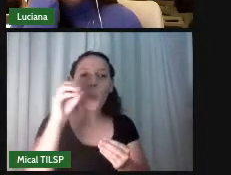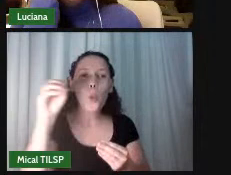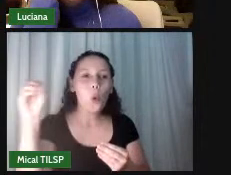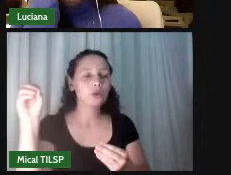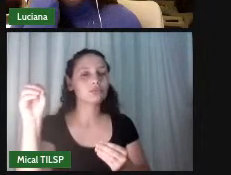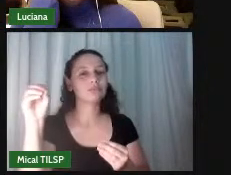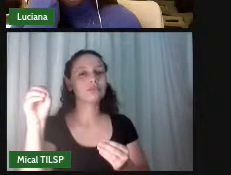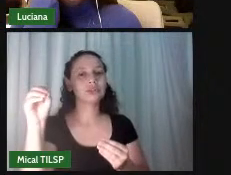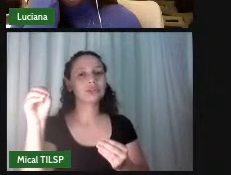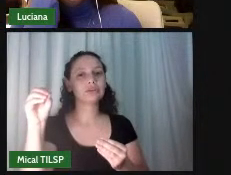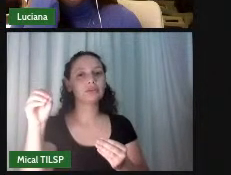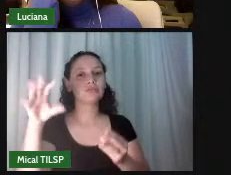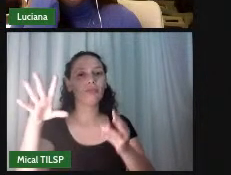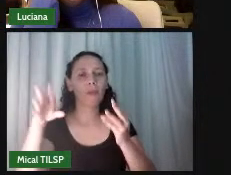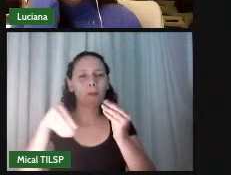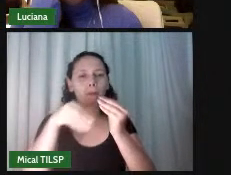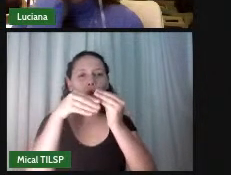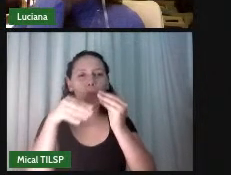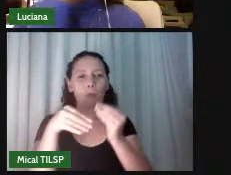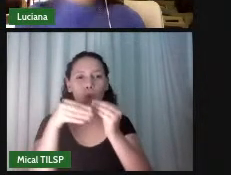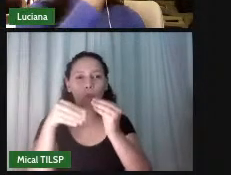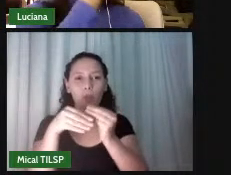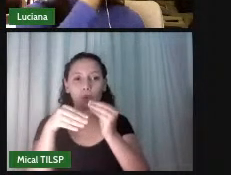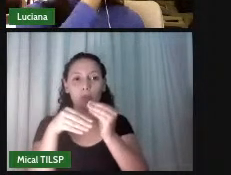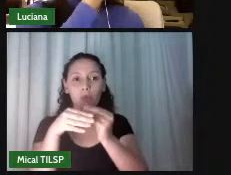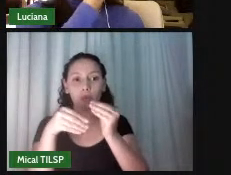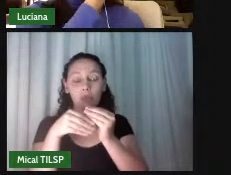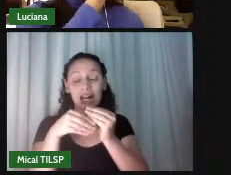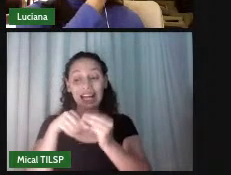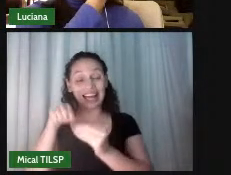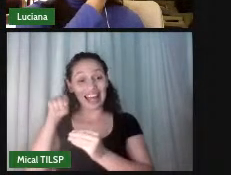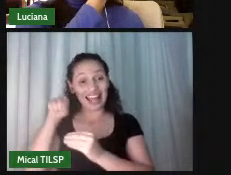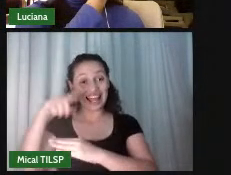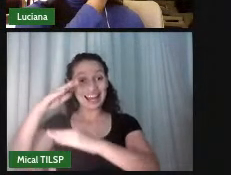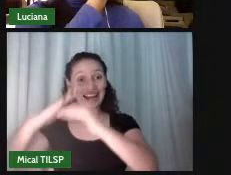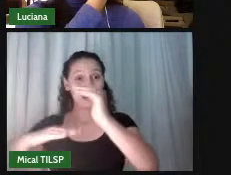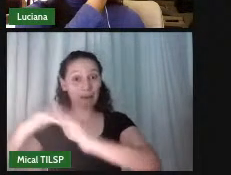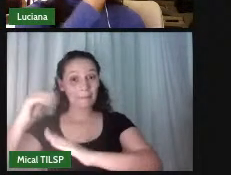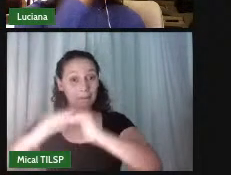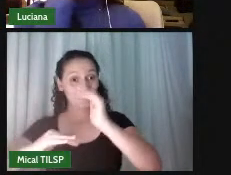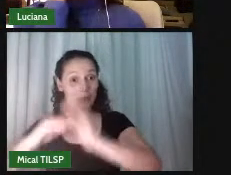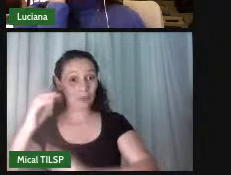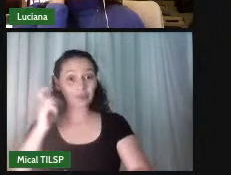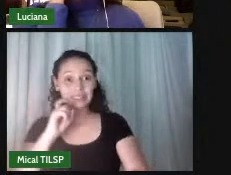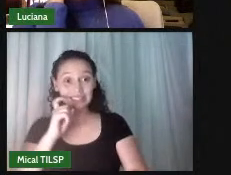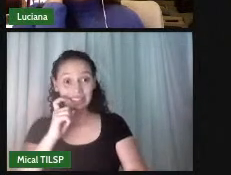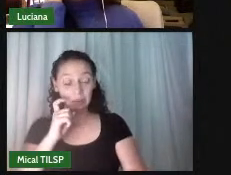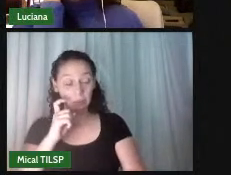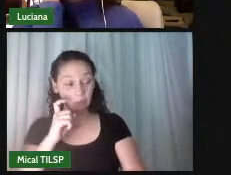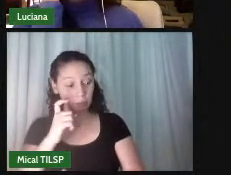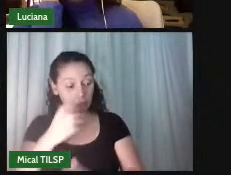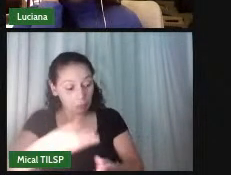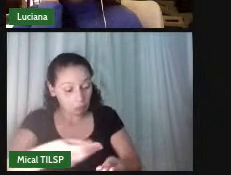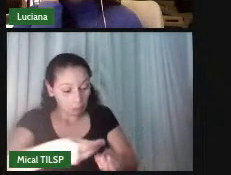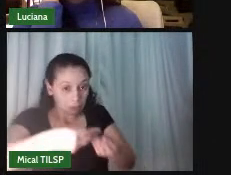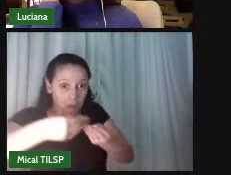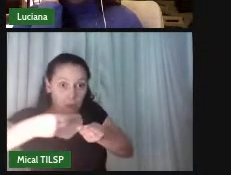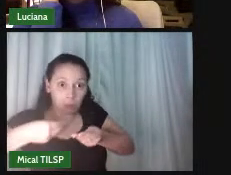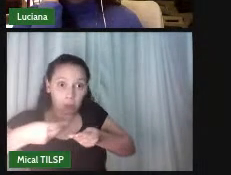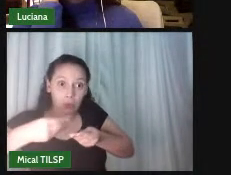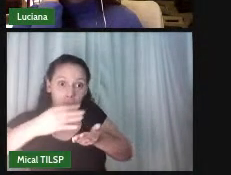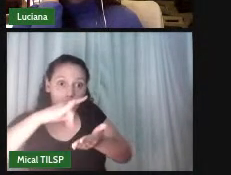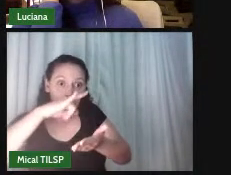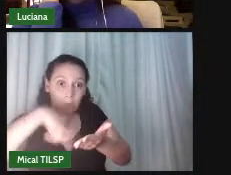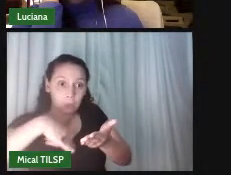todo, esse CD1, ele foi, tá? Recebeu essa intimação, tá? Essa